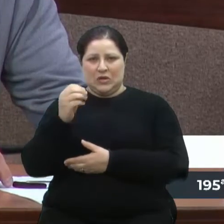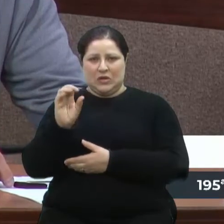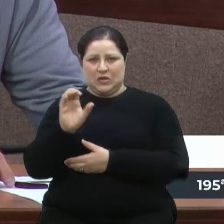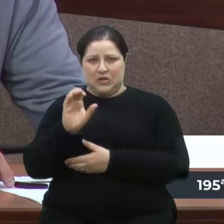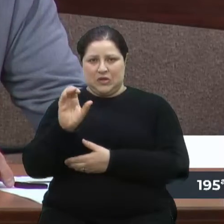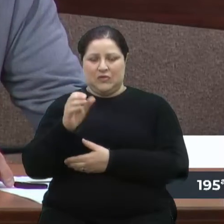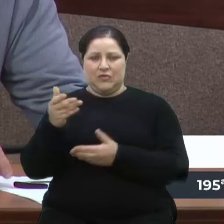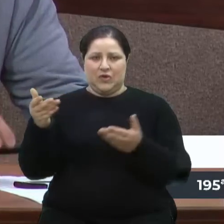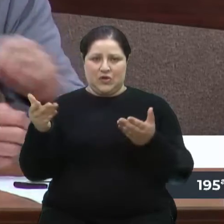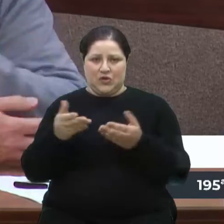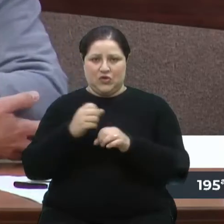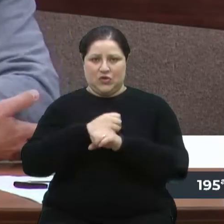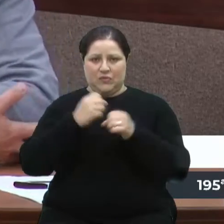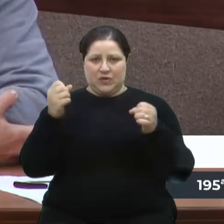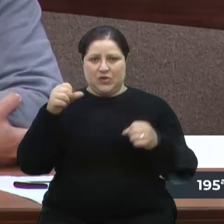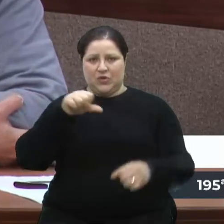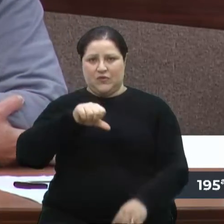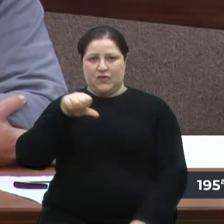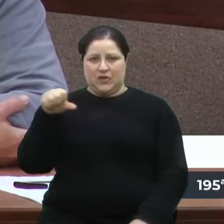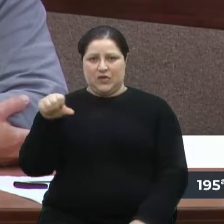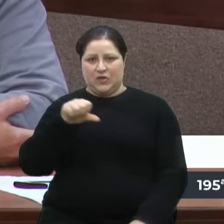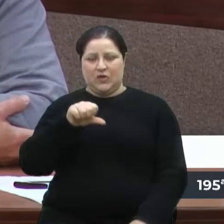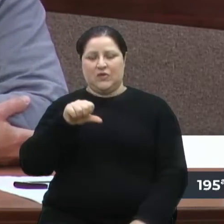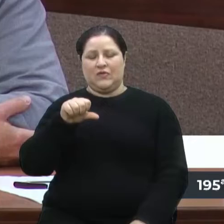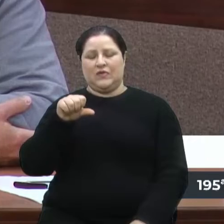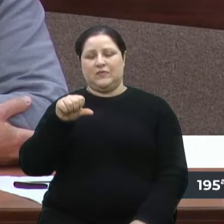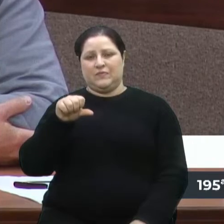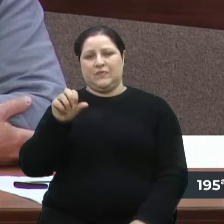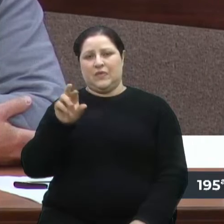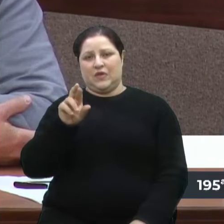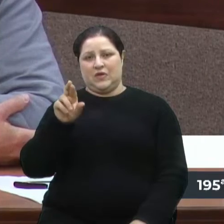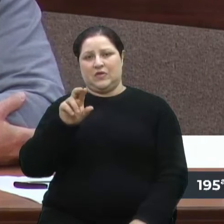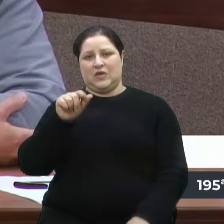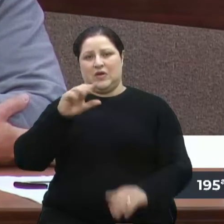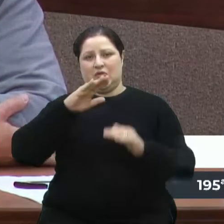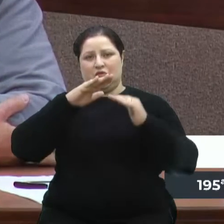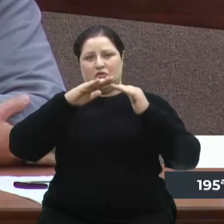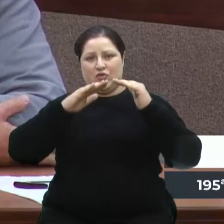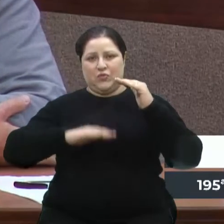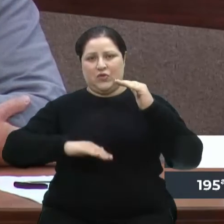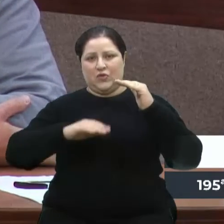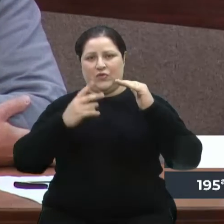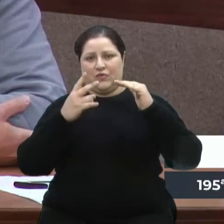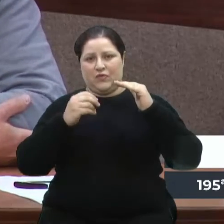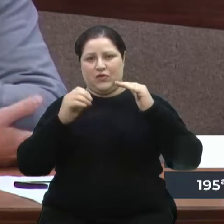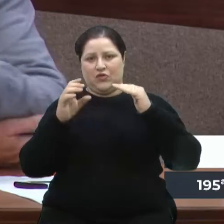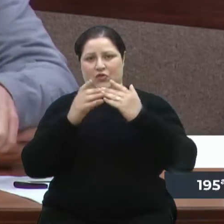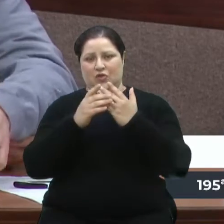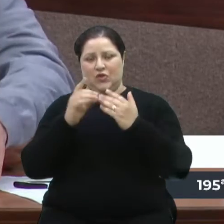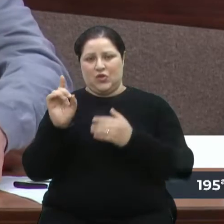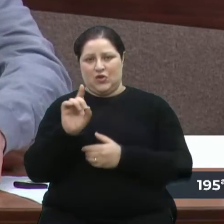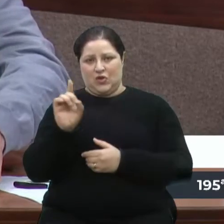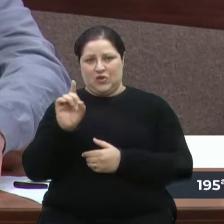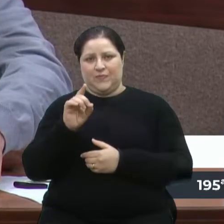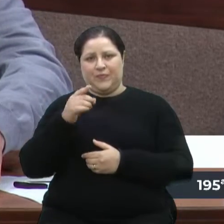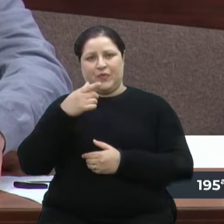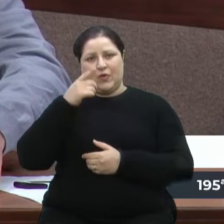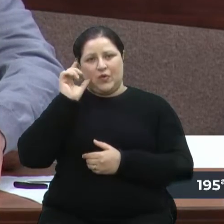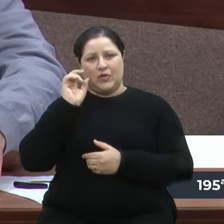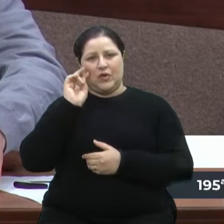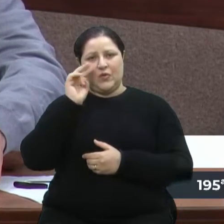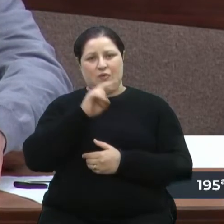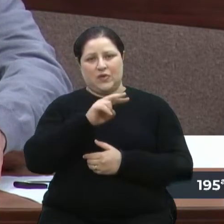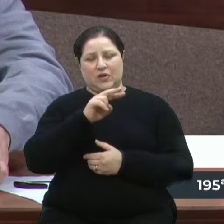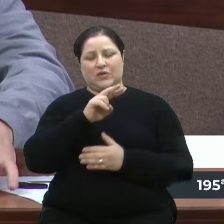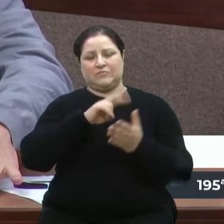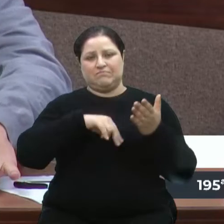estava em 99. Então a gente teve aí uma queda de basicamente $20 e a gente já tem vários lugares do mundo, ontem eu estava lendo, estava na Infomoney, que